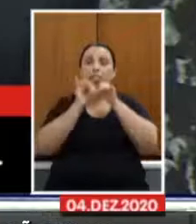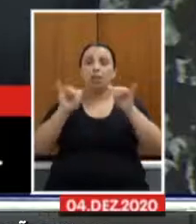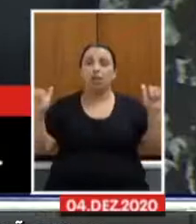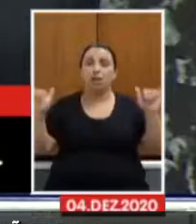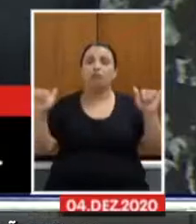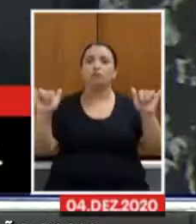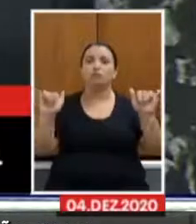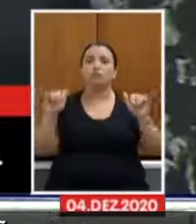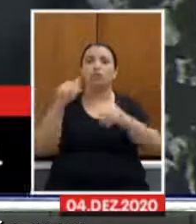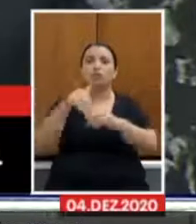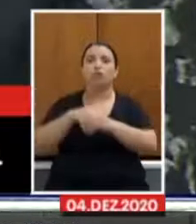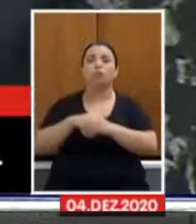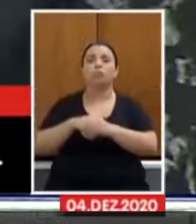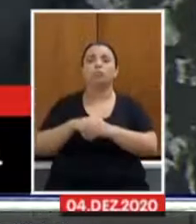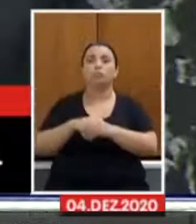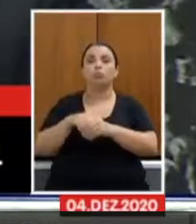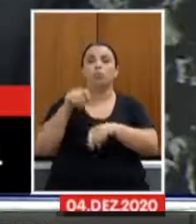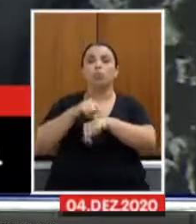5 minutos.